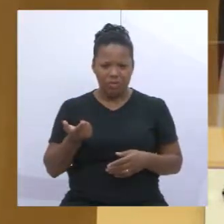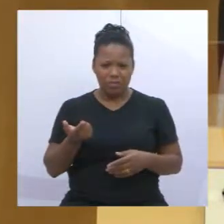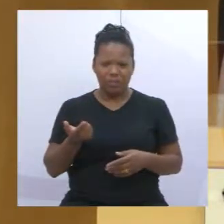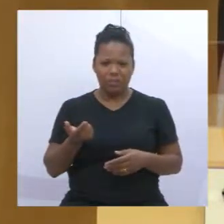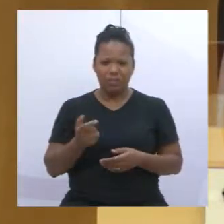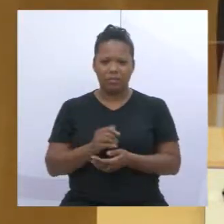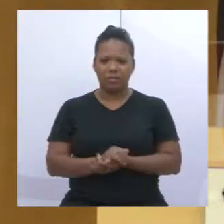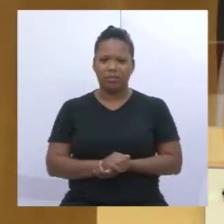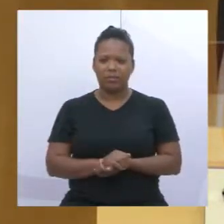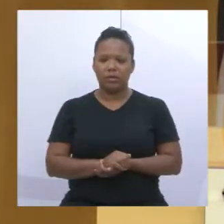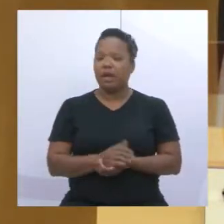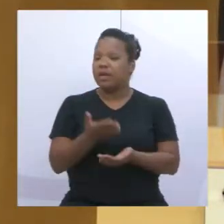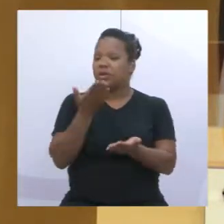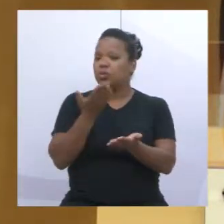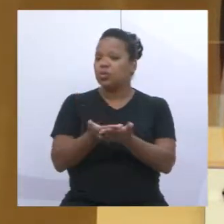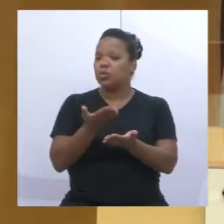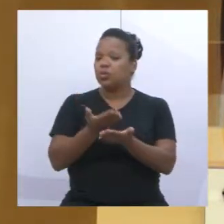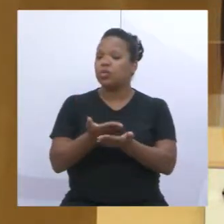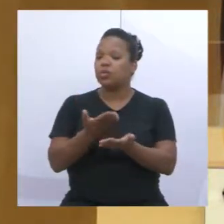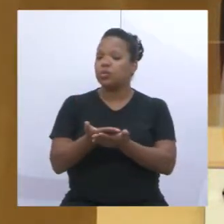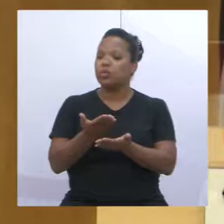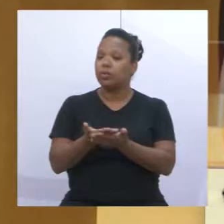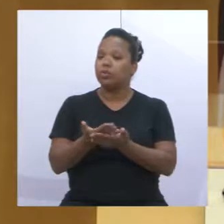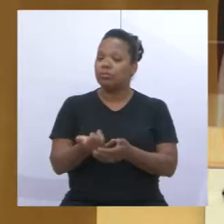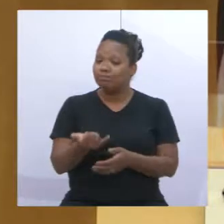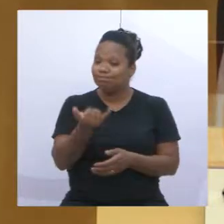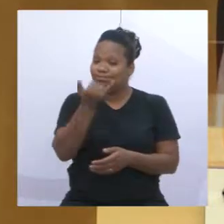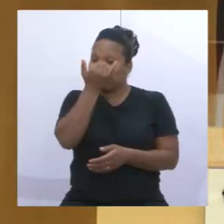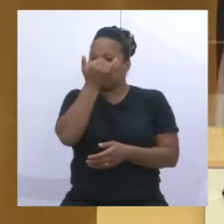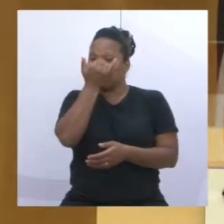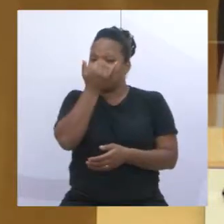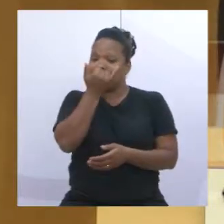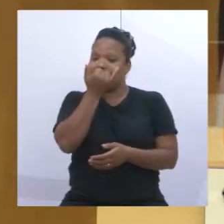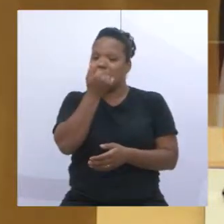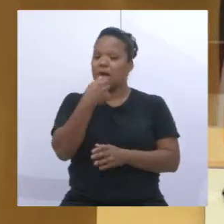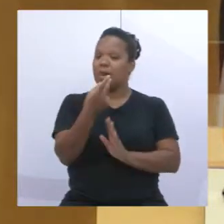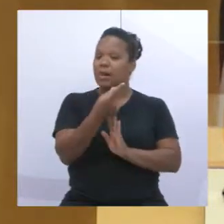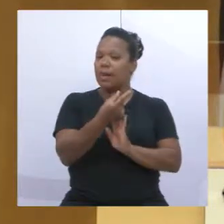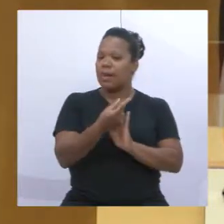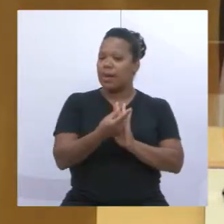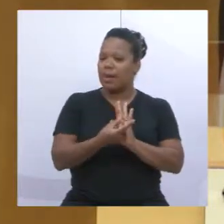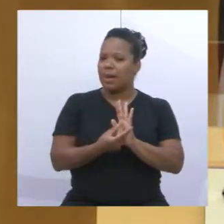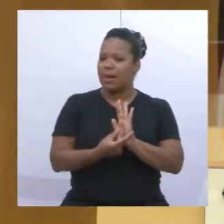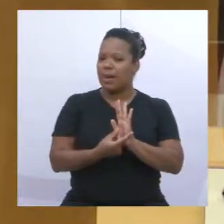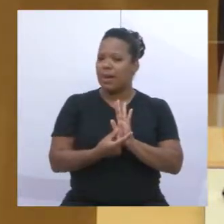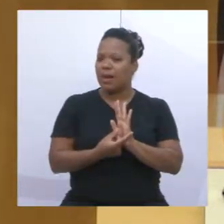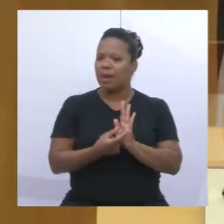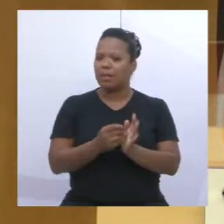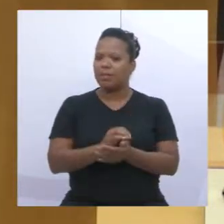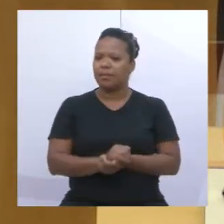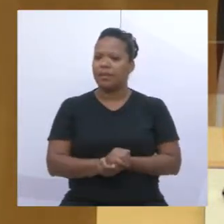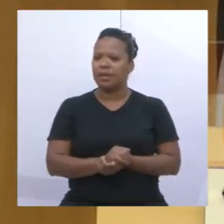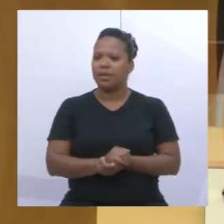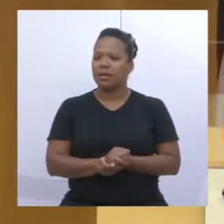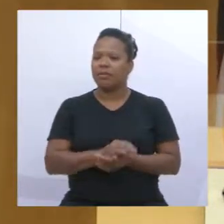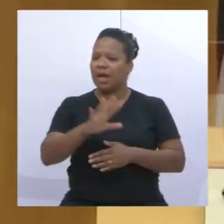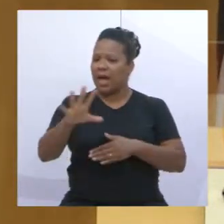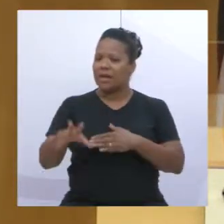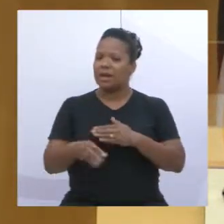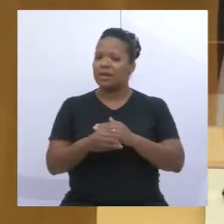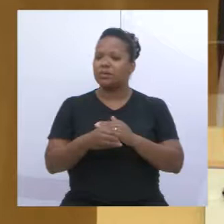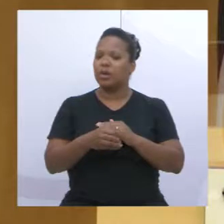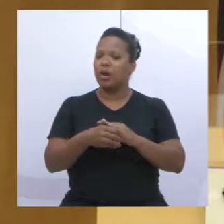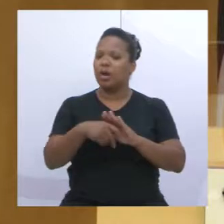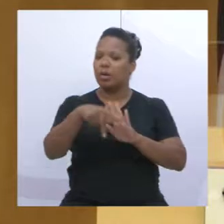Foi feito um estudo de impacto financeiro? Por que nada veio anexo ao projeto de lei? Sem